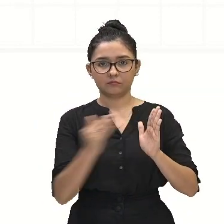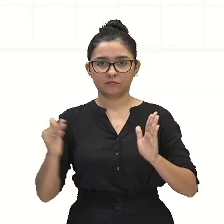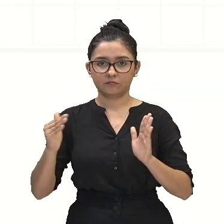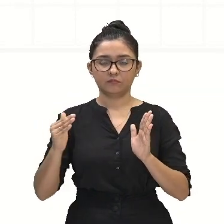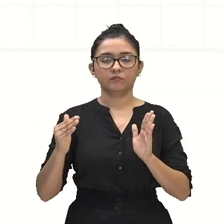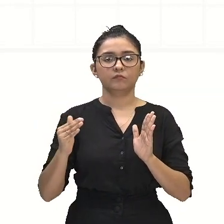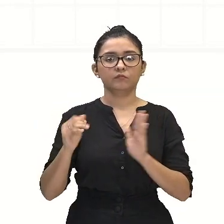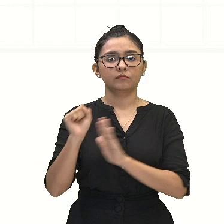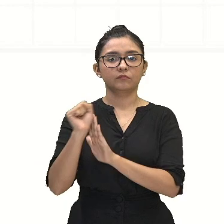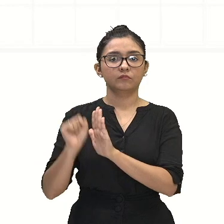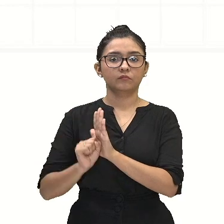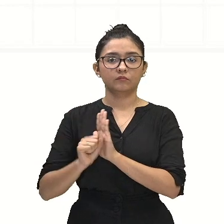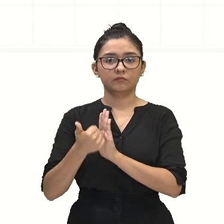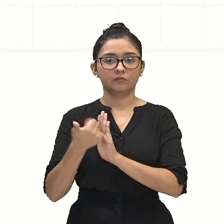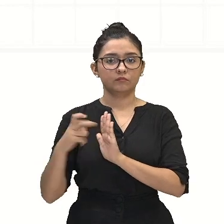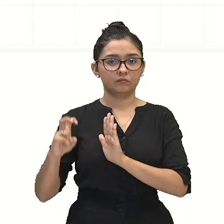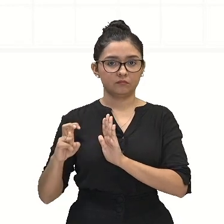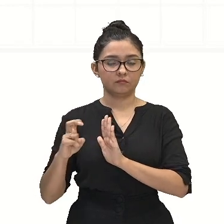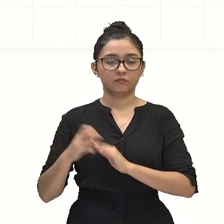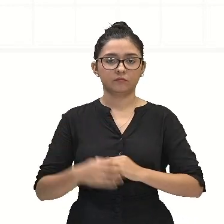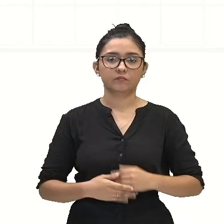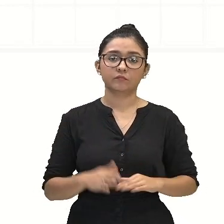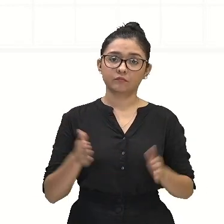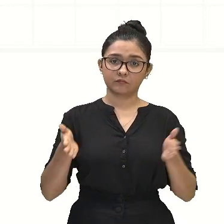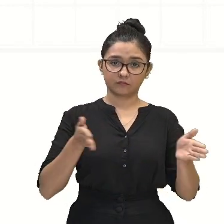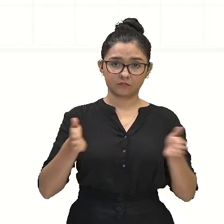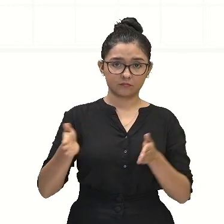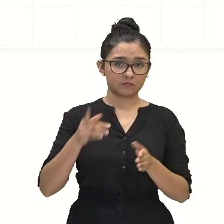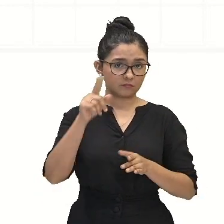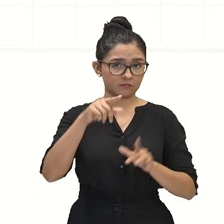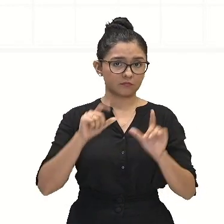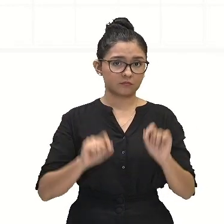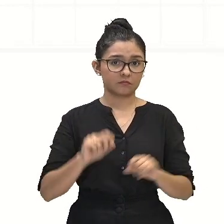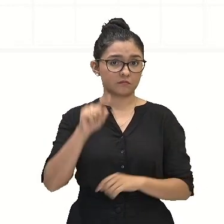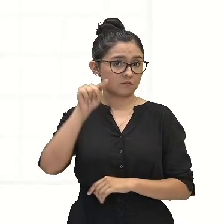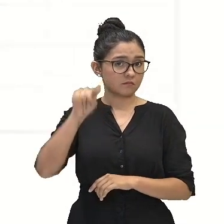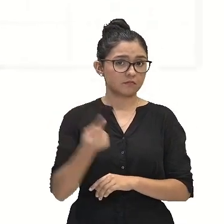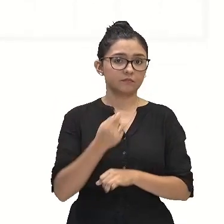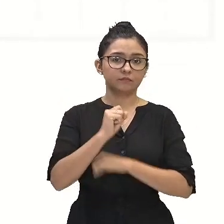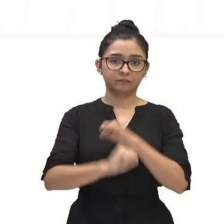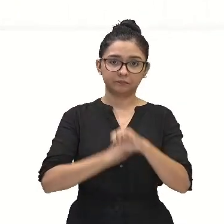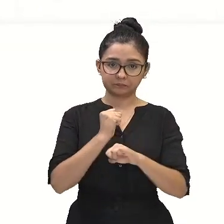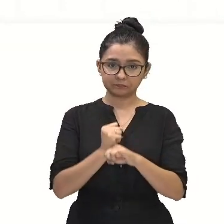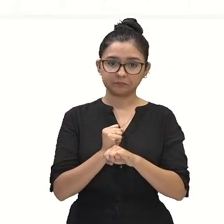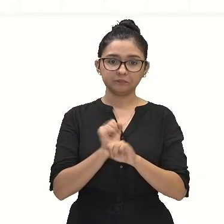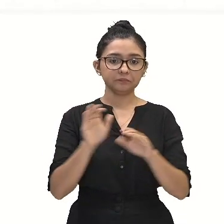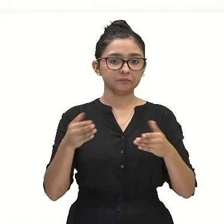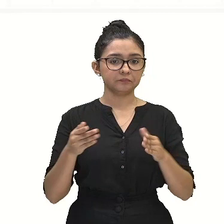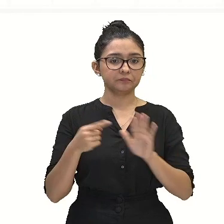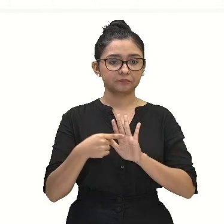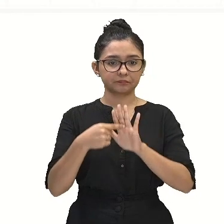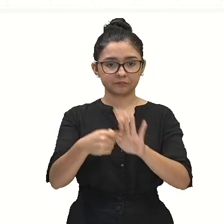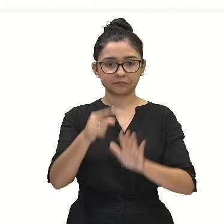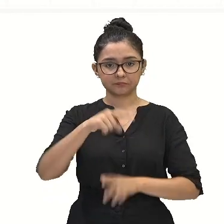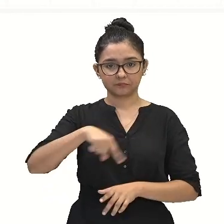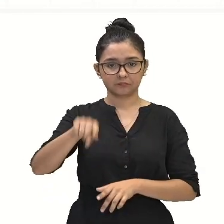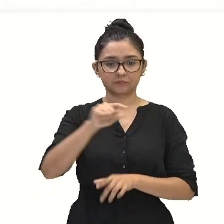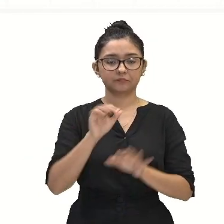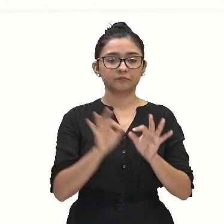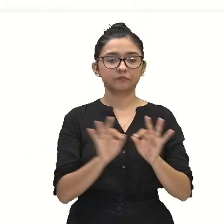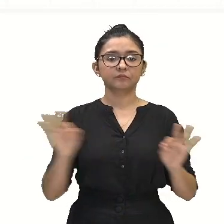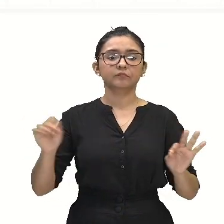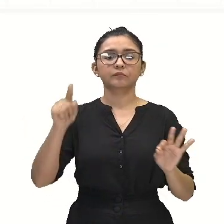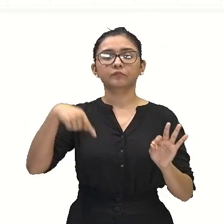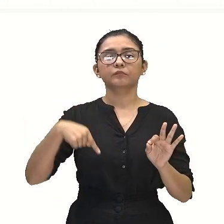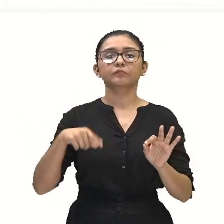século XV. É um período de 1000 anos. A gente vai colocar aqui, chamar esse período